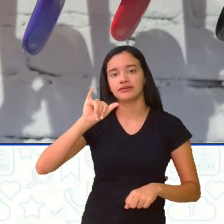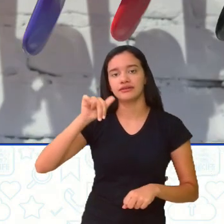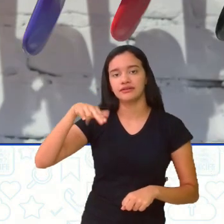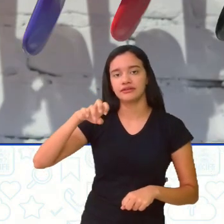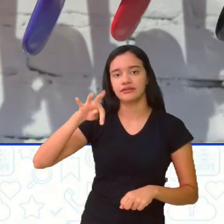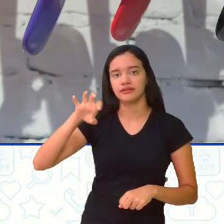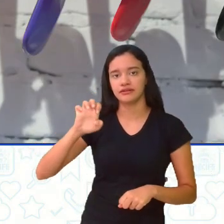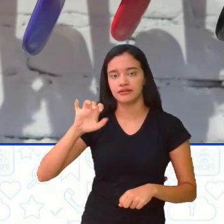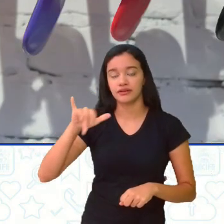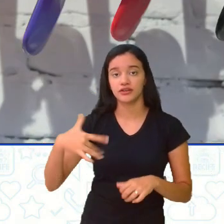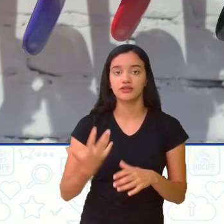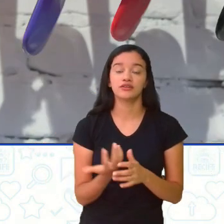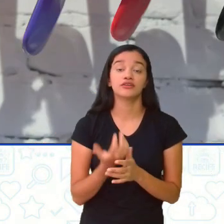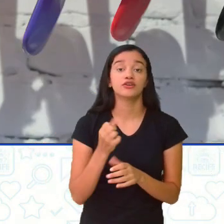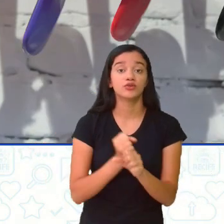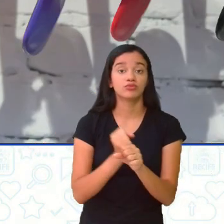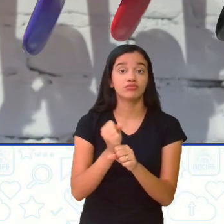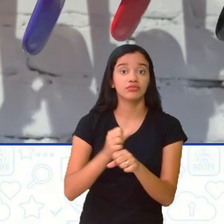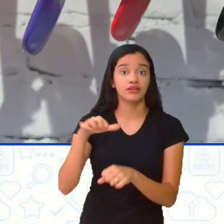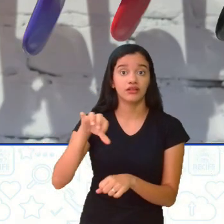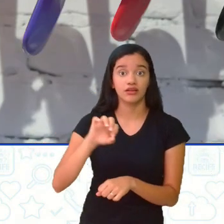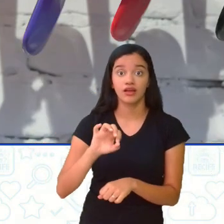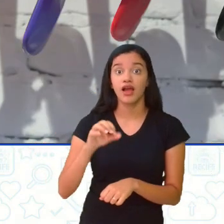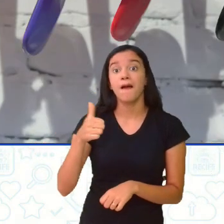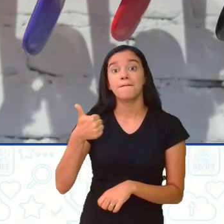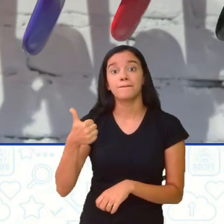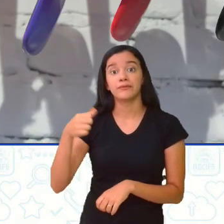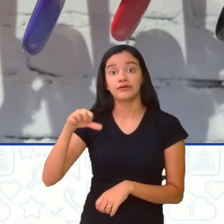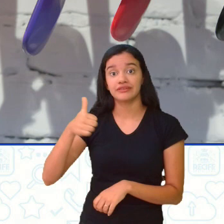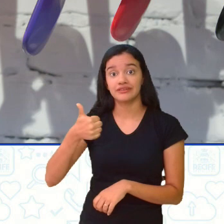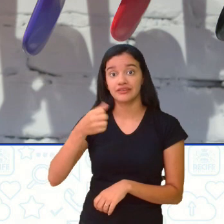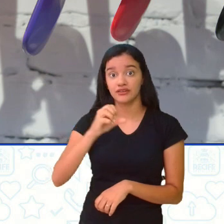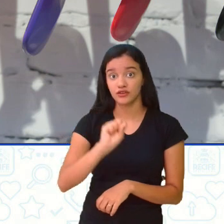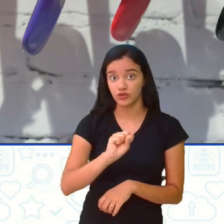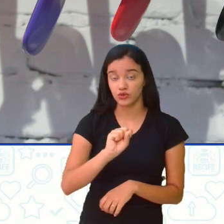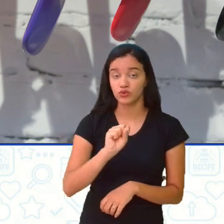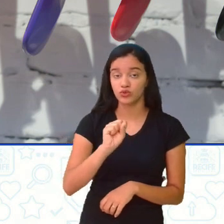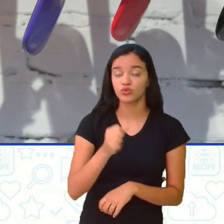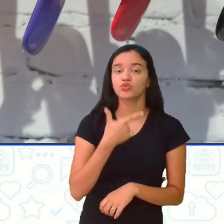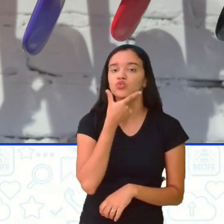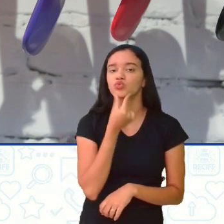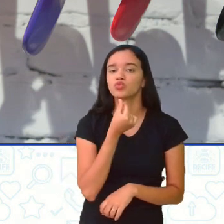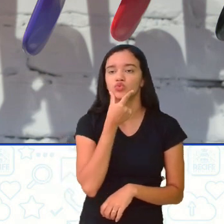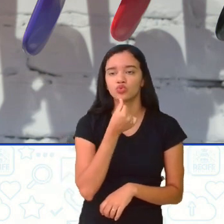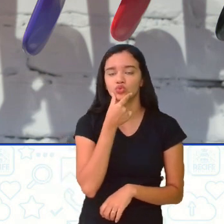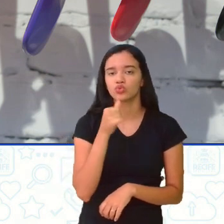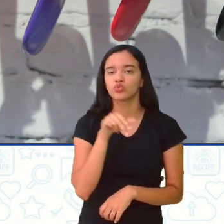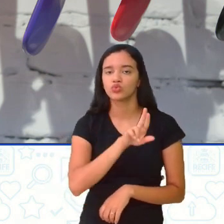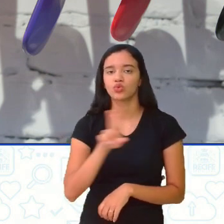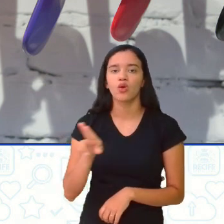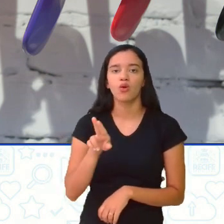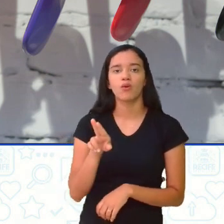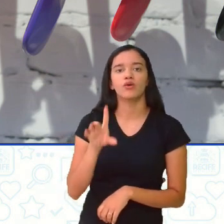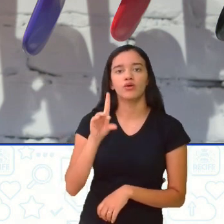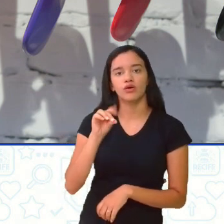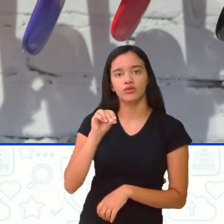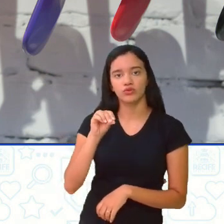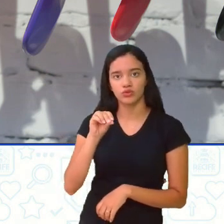90. Então, em 1918, um garoto norte-americano chamado de